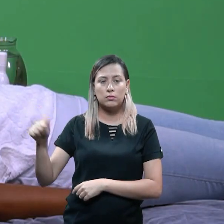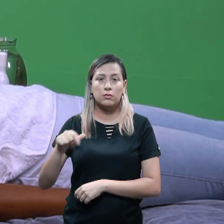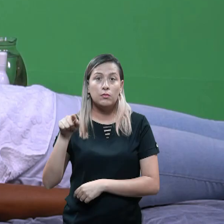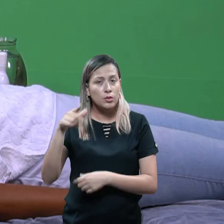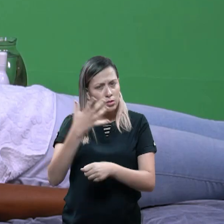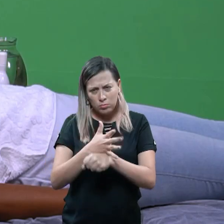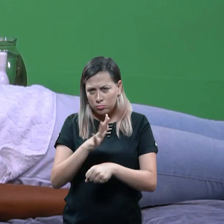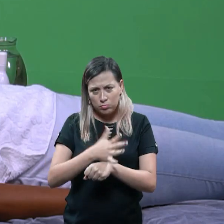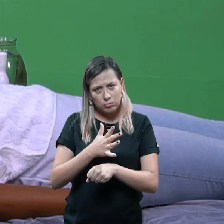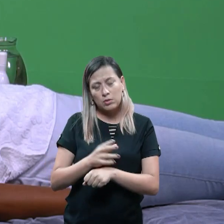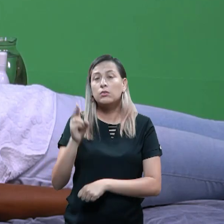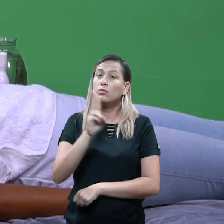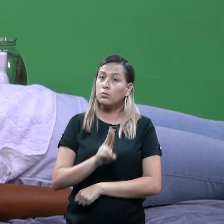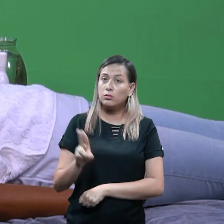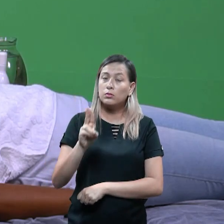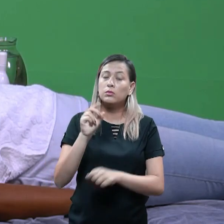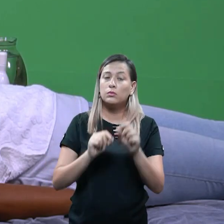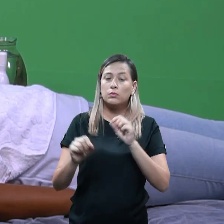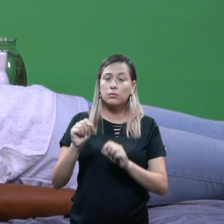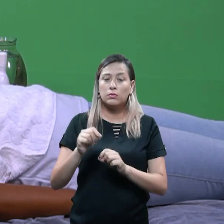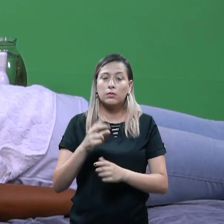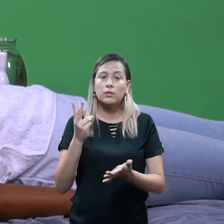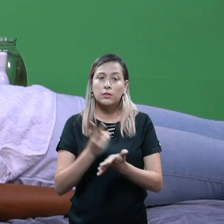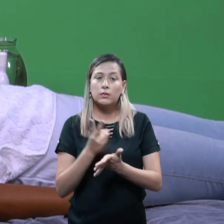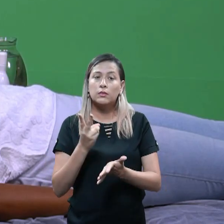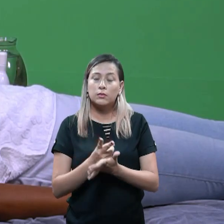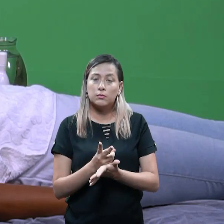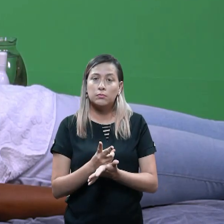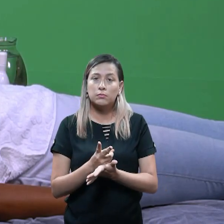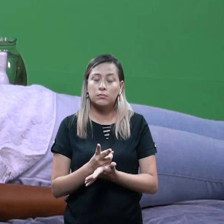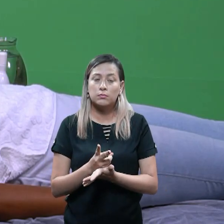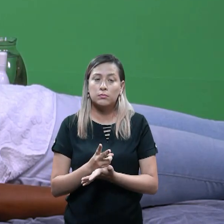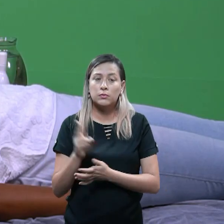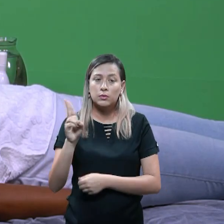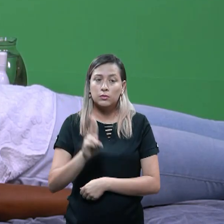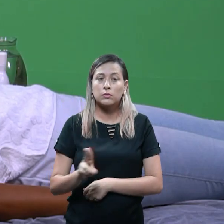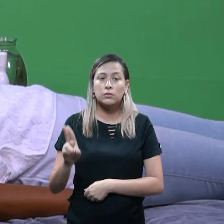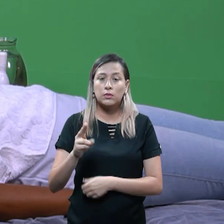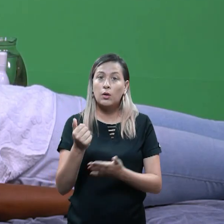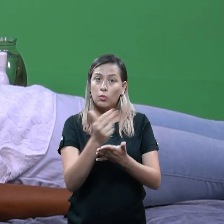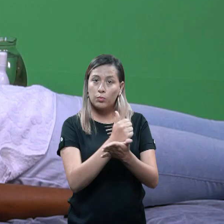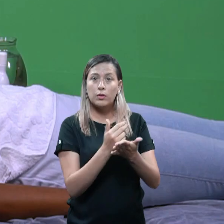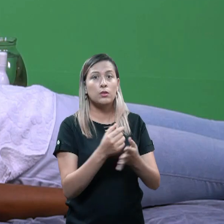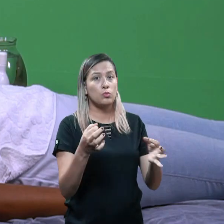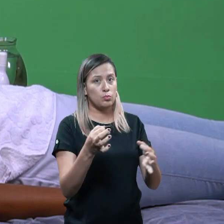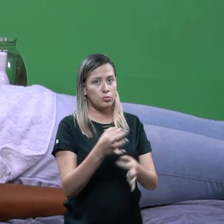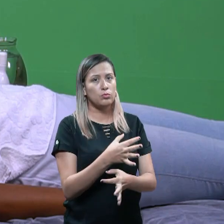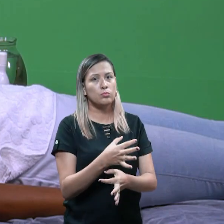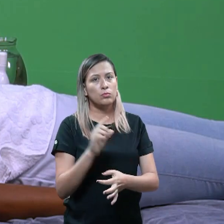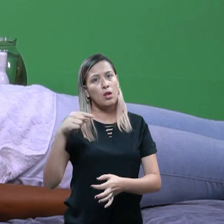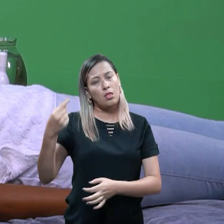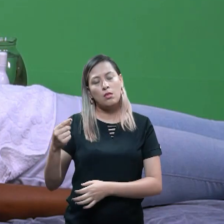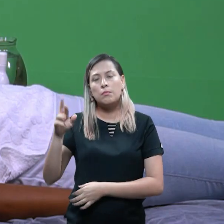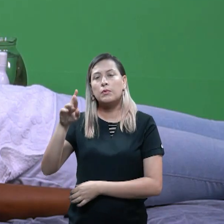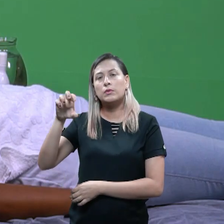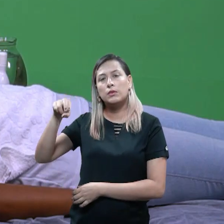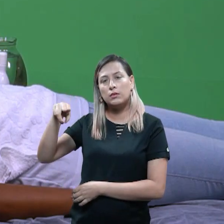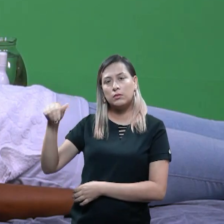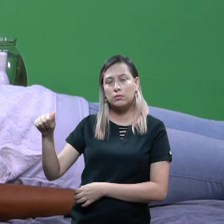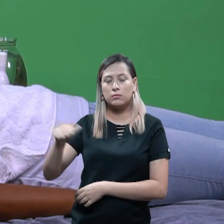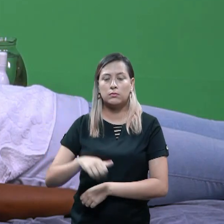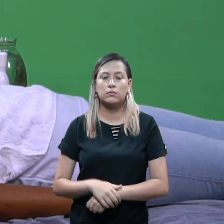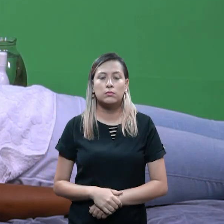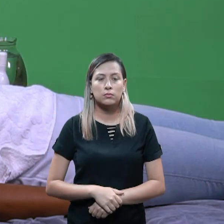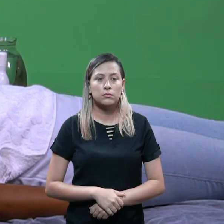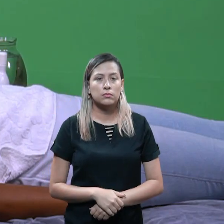prática, aplica a rena sempre com o desenho pronto. Se apagou,